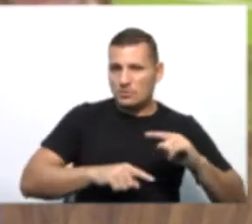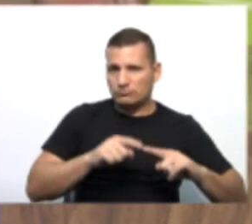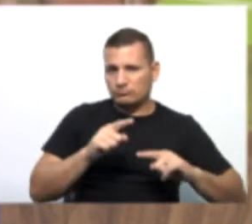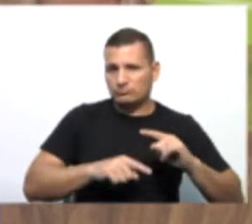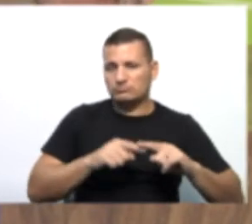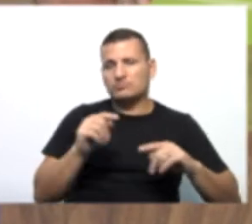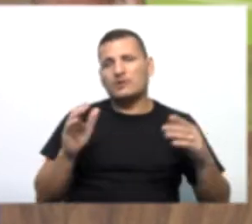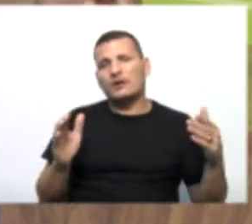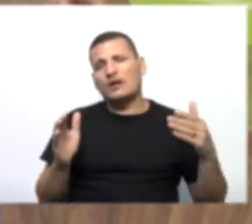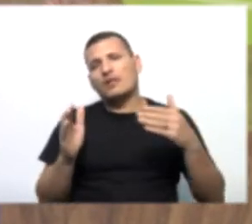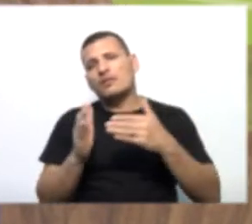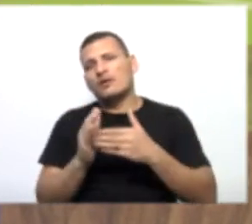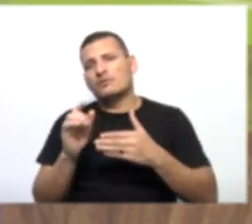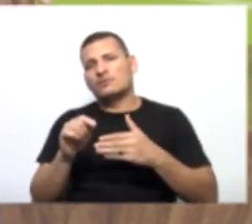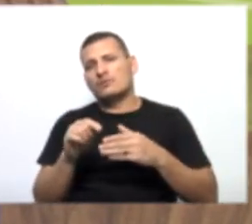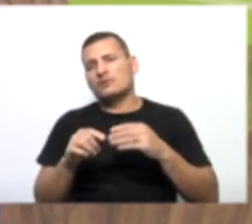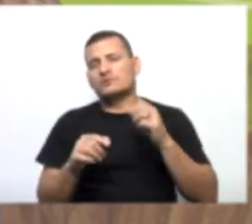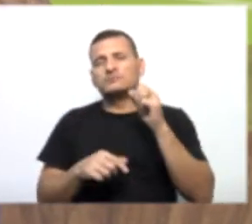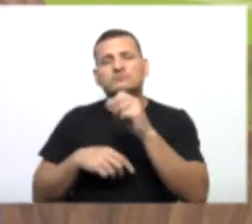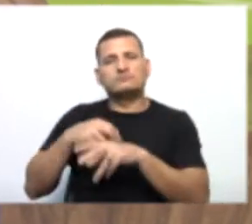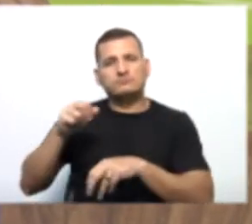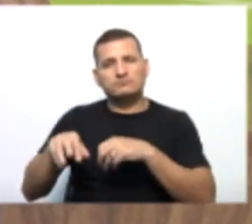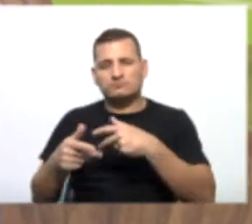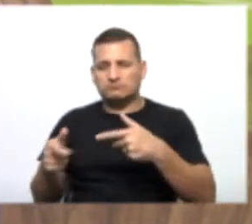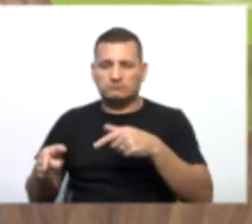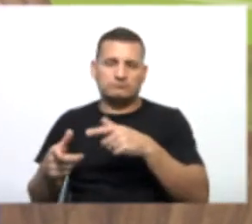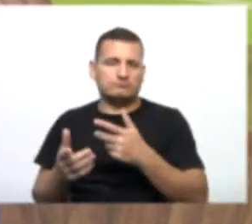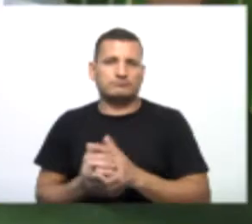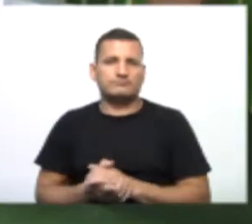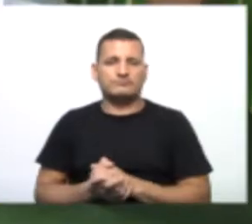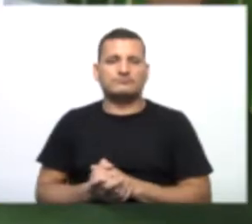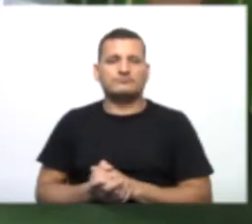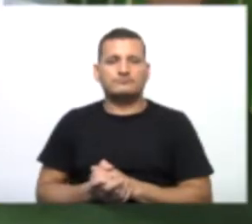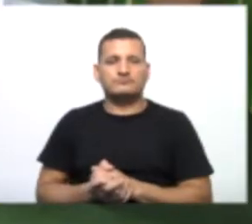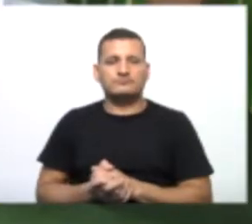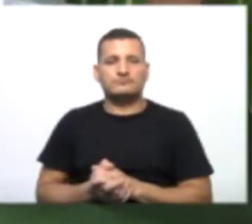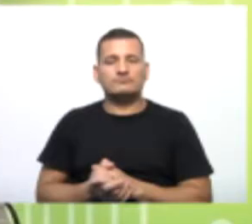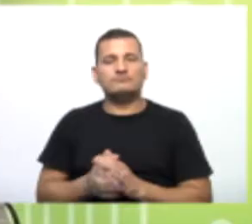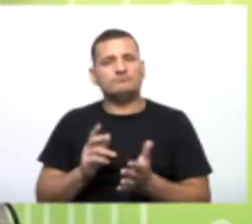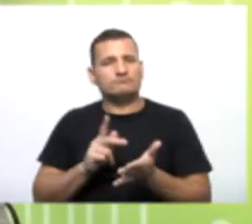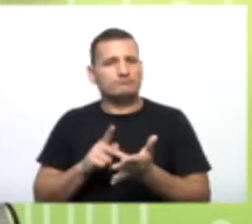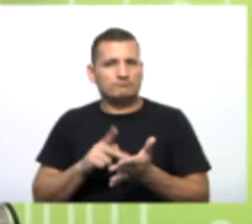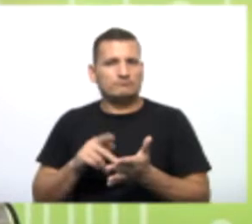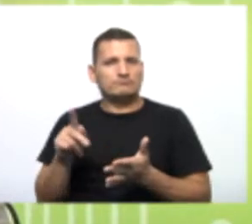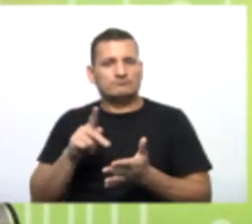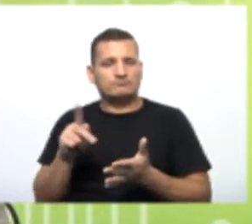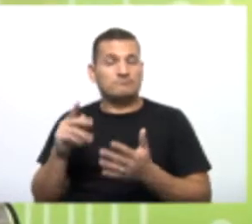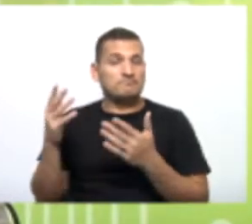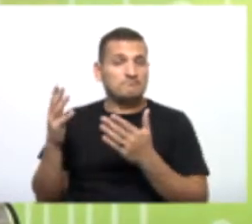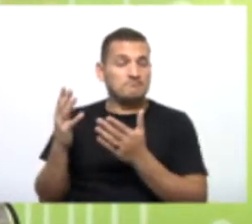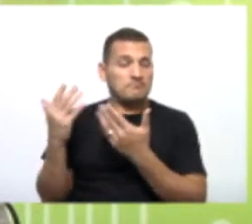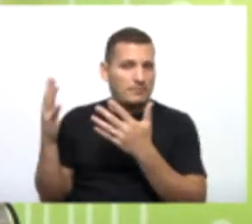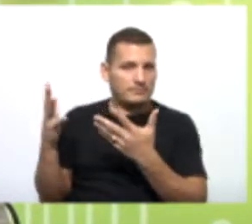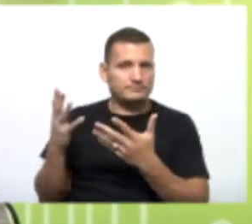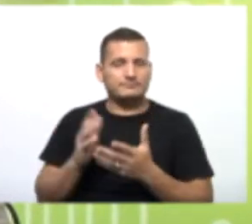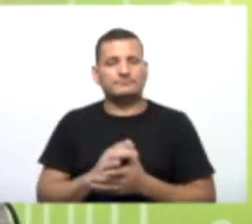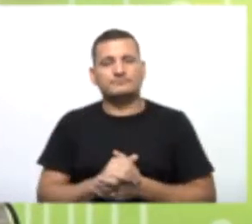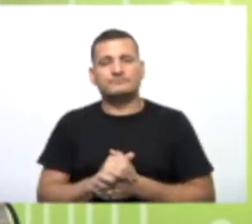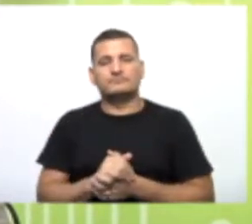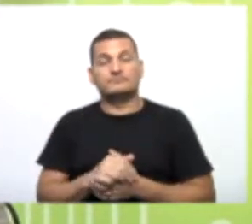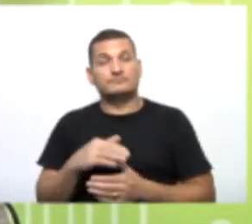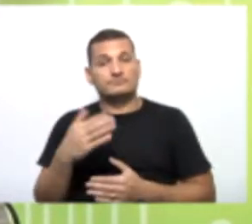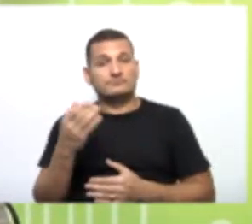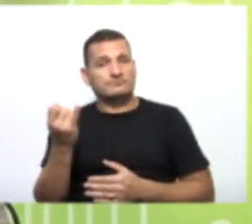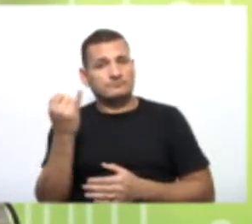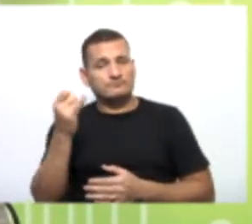todo, até o descarte daquilo que não serviria mais, né, professor? Verdade, professor Alberto. Parabéns. E olha, é muito importante a